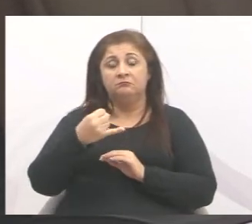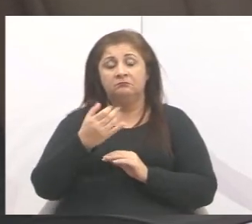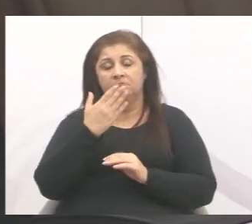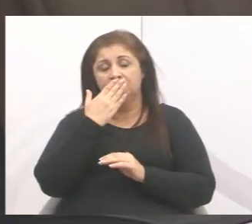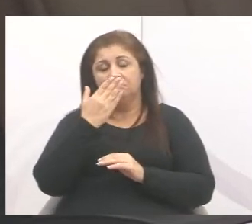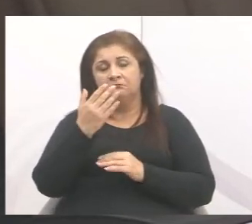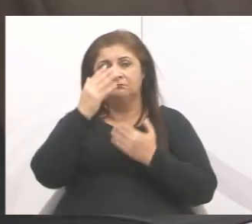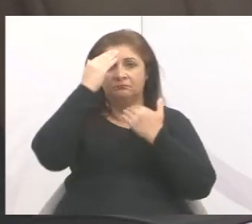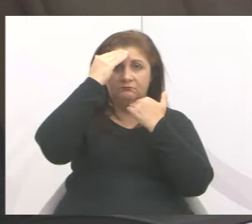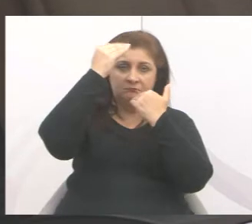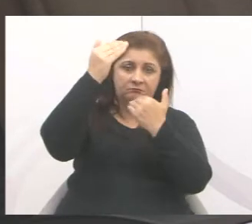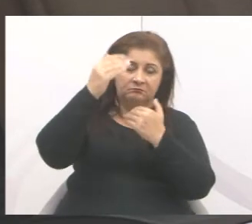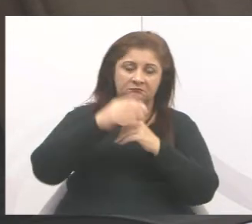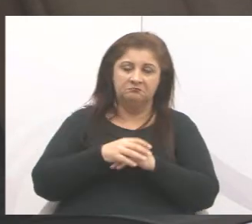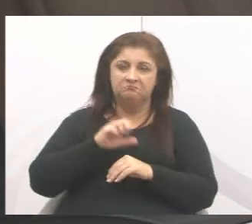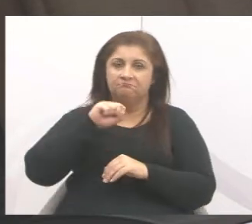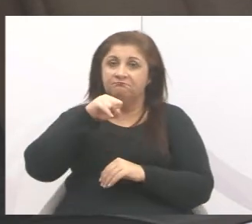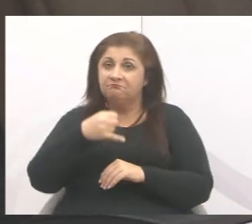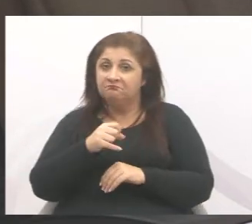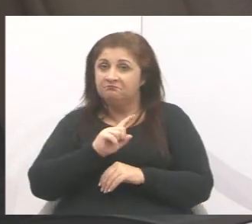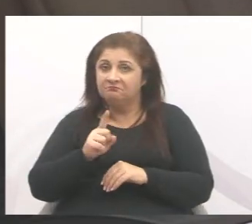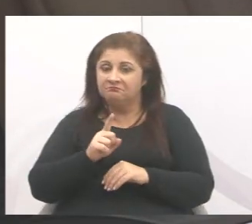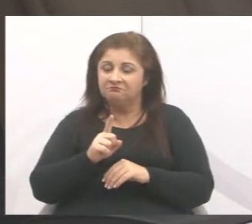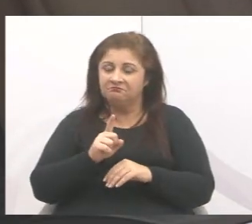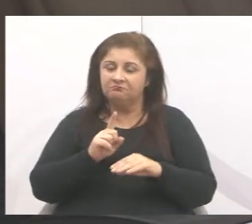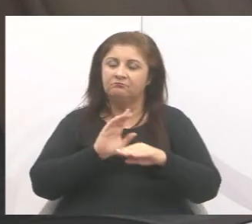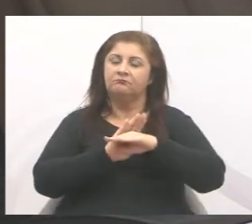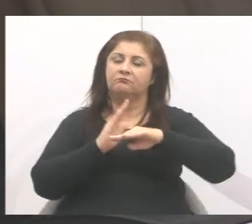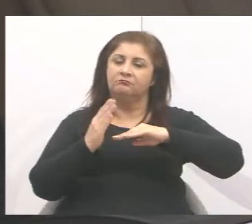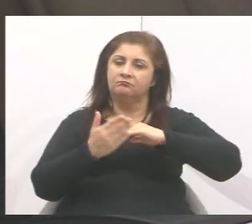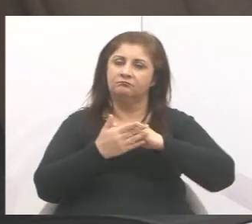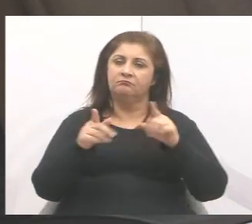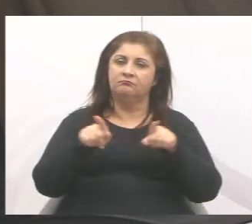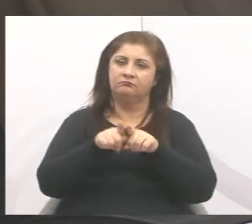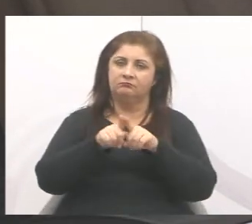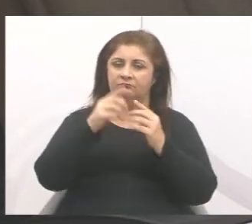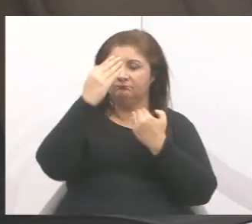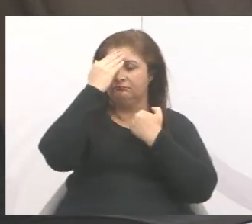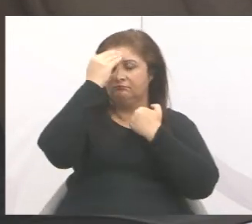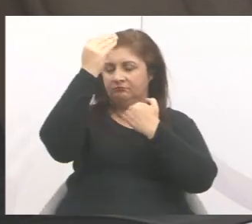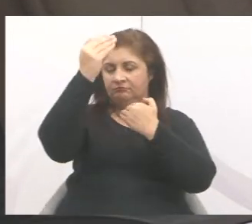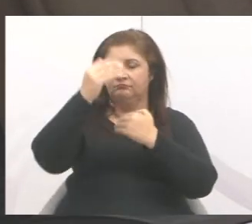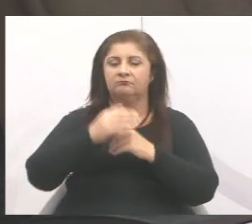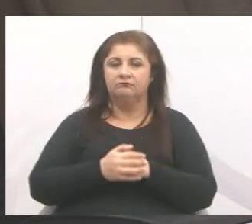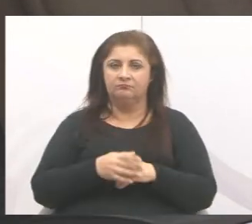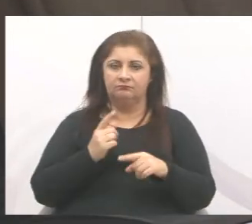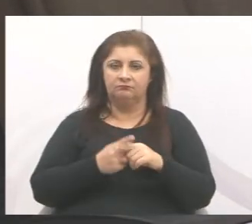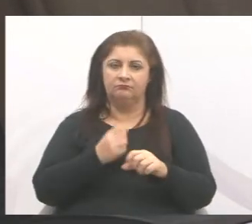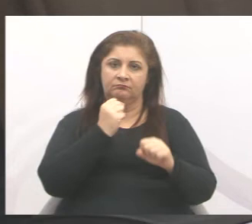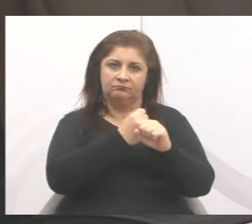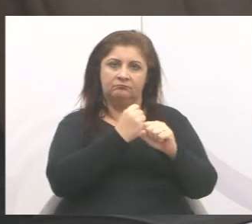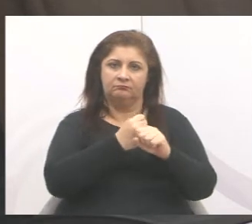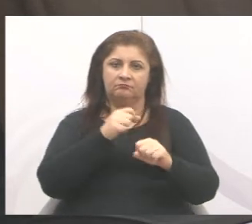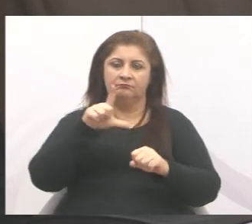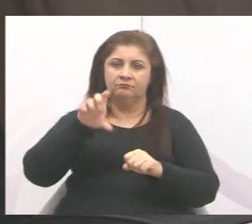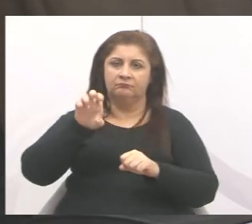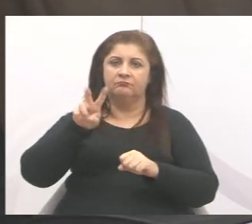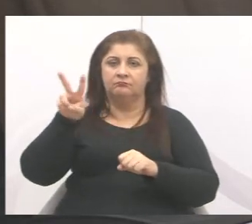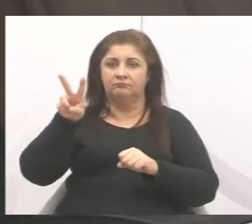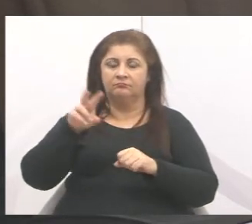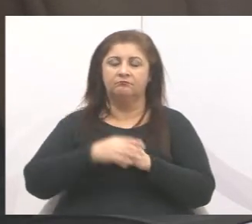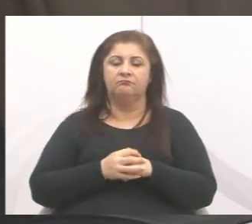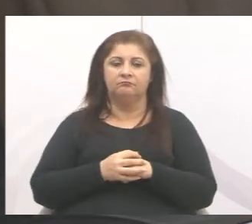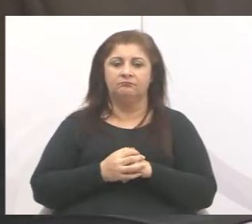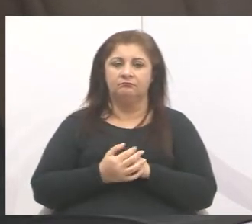pedido, obrigado. E se não foi, a comunidade também agradece, eu também agradeço, obrigado por estar construindo esse leve lá, que vai ser de grande importância,